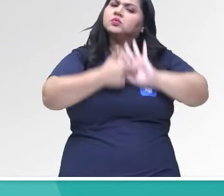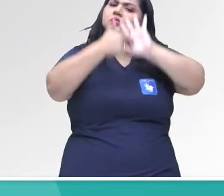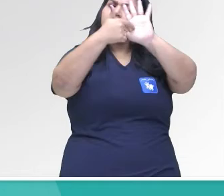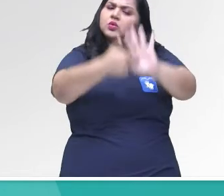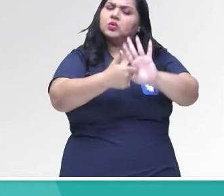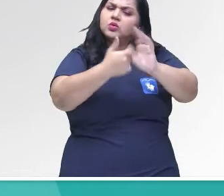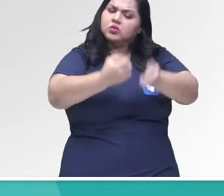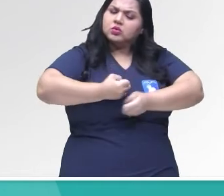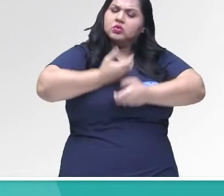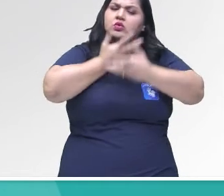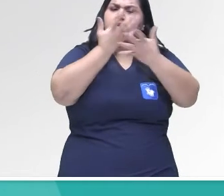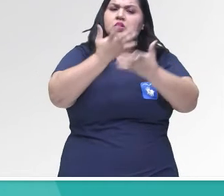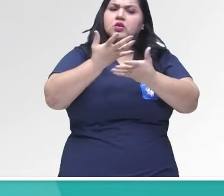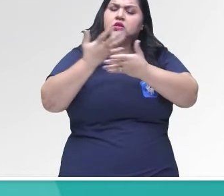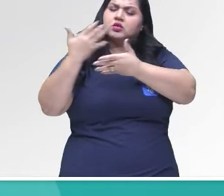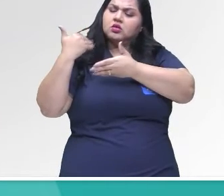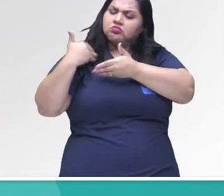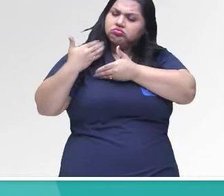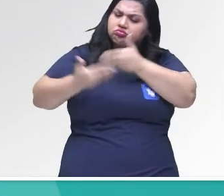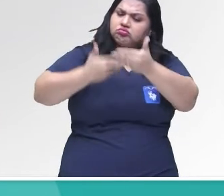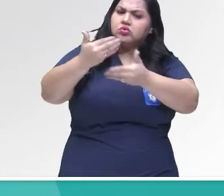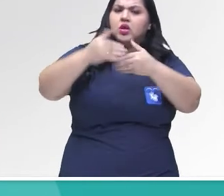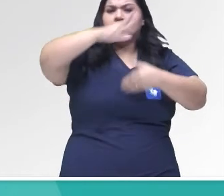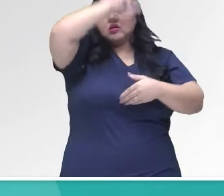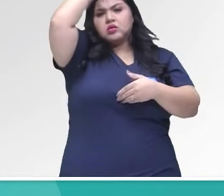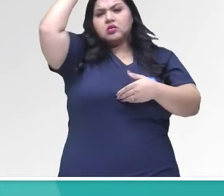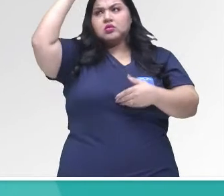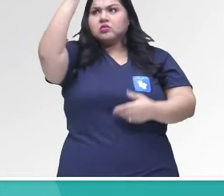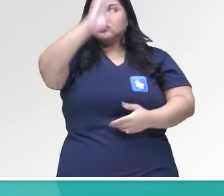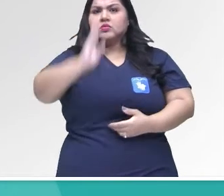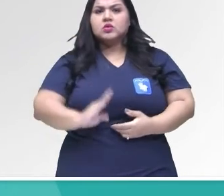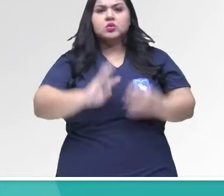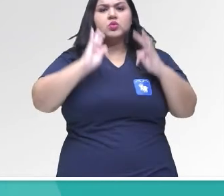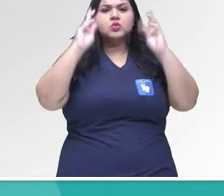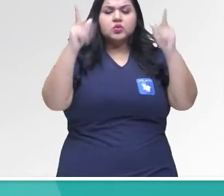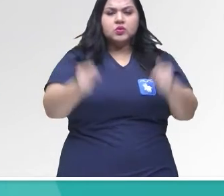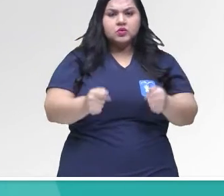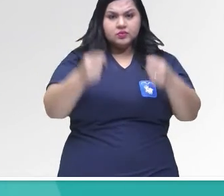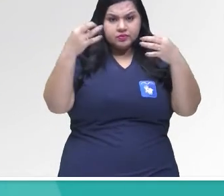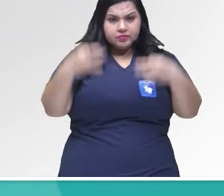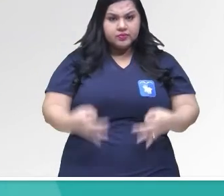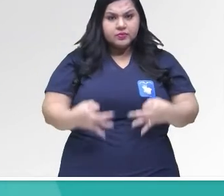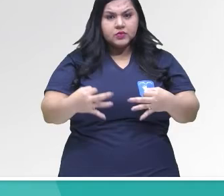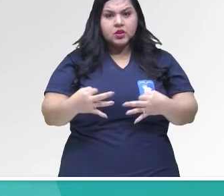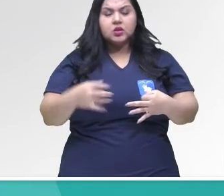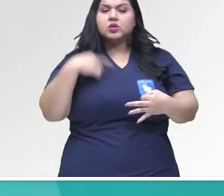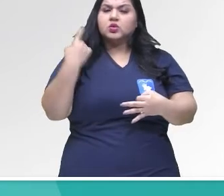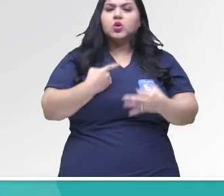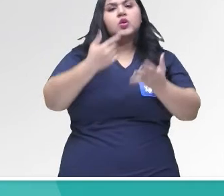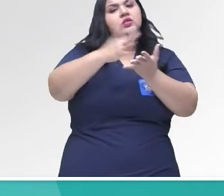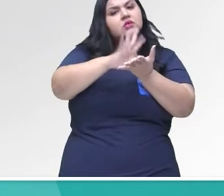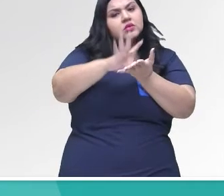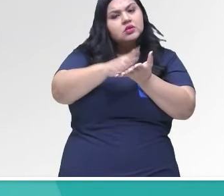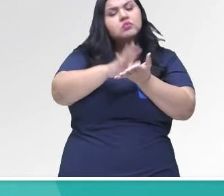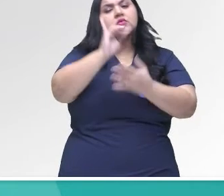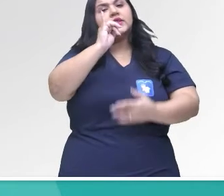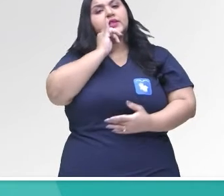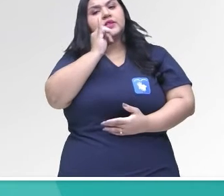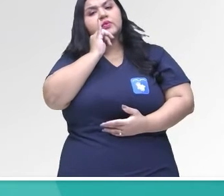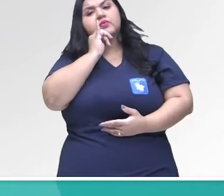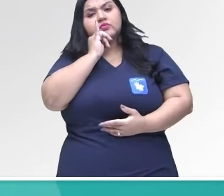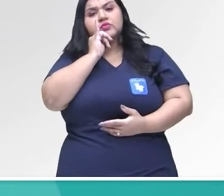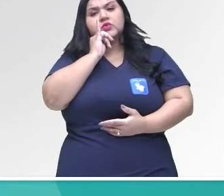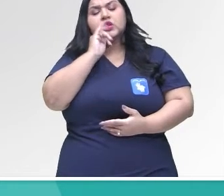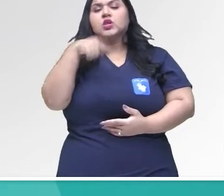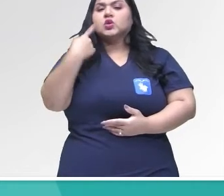conhecemos ao longo do Amazonas, ao longo do Brasil todo. Certo? O nosso samba é um exemplo disso, né? A